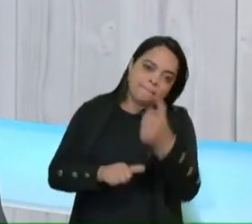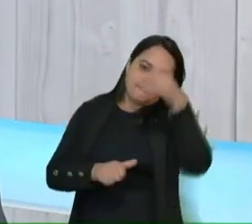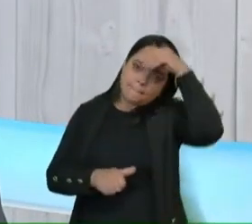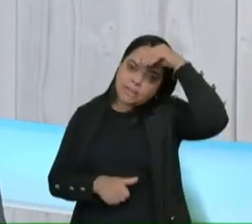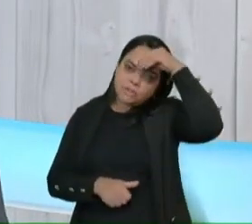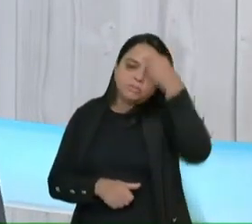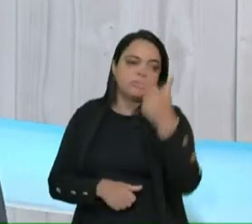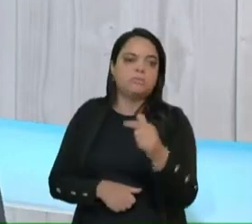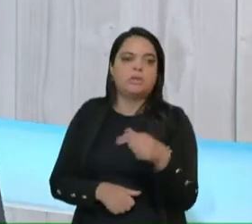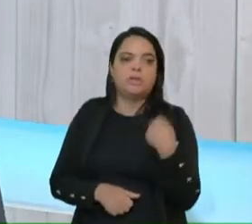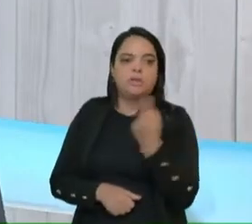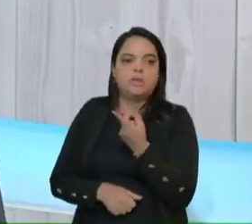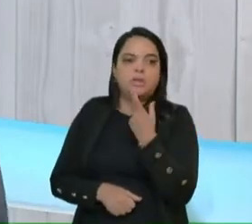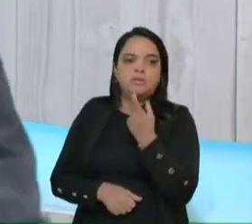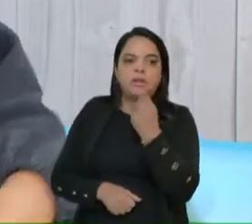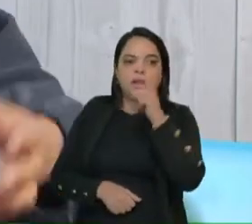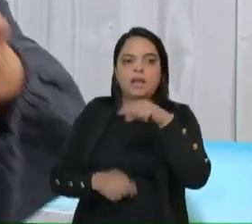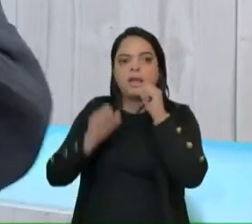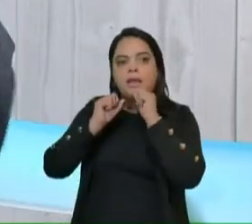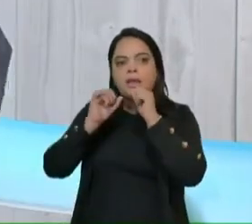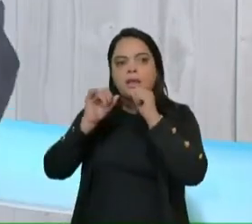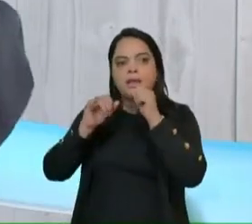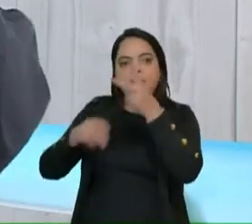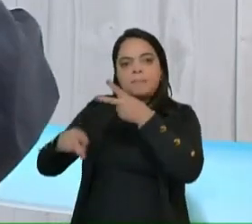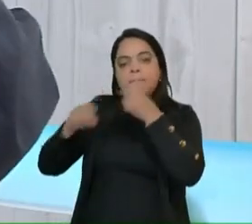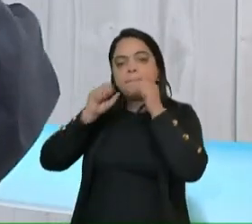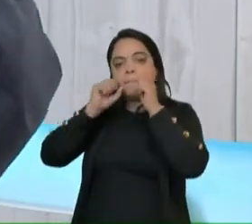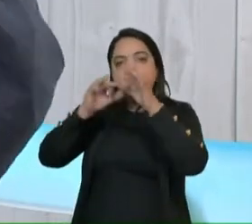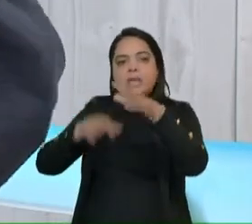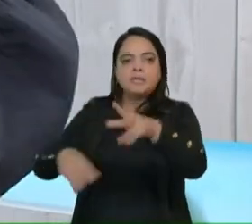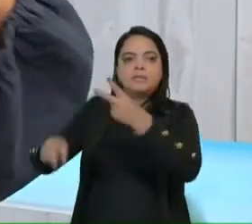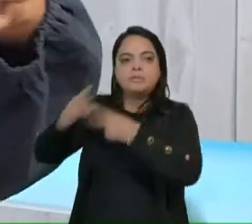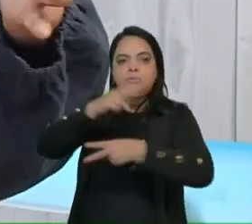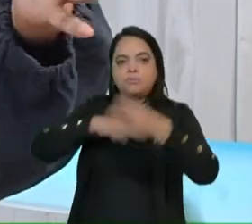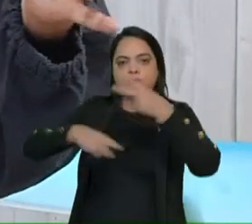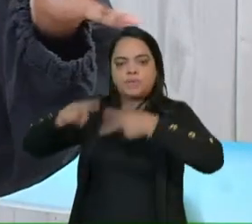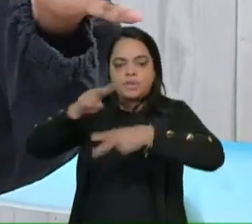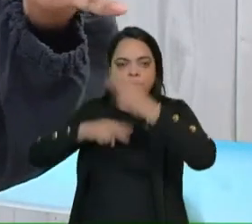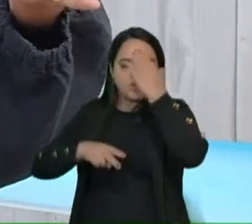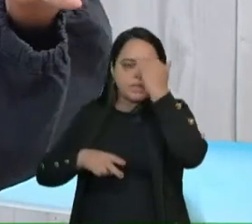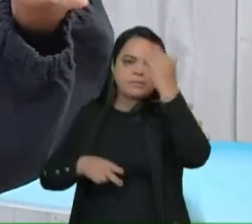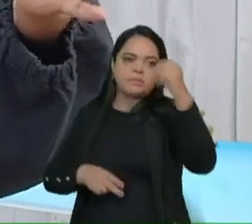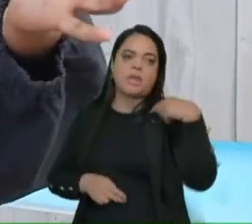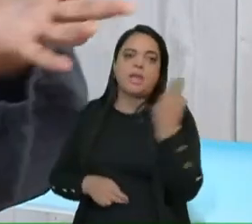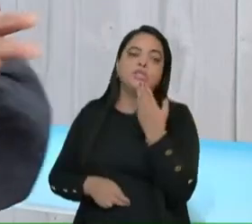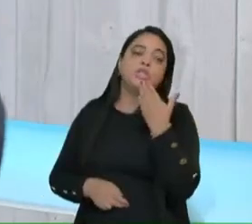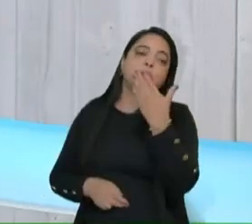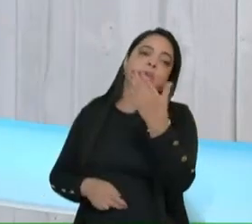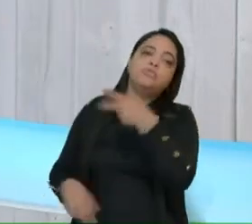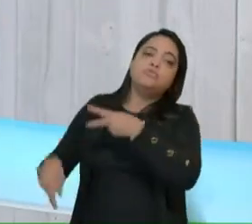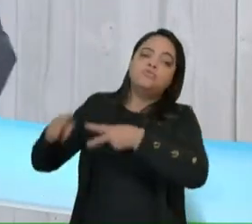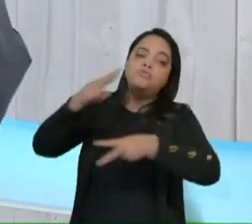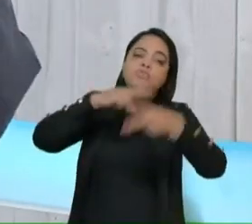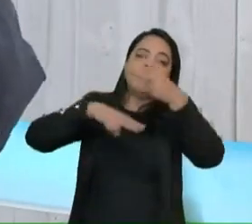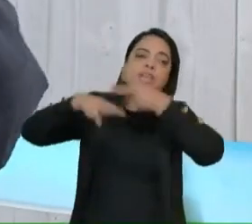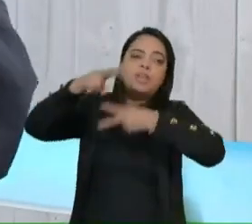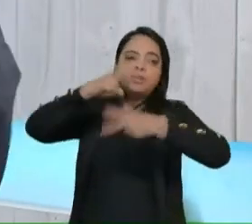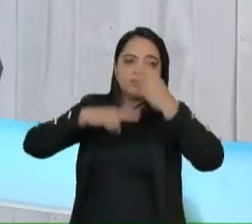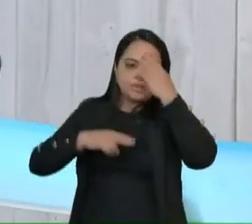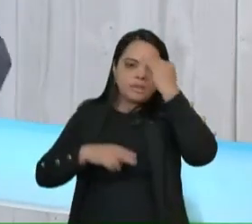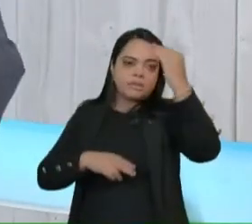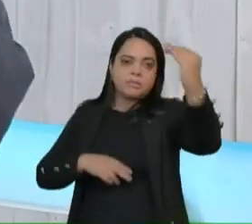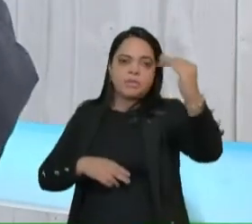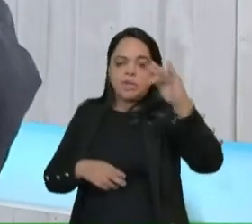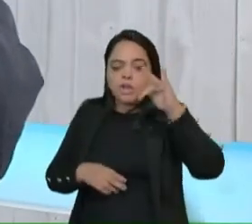então a gente chama bênçãos da dos Ventos da sabedoria a gente peça que os a gente pede né que os ventos da sabedoria